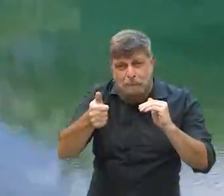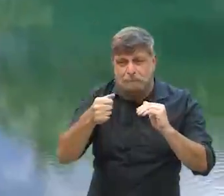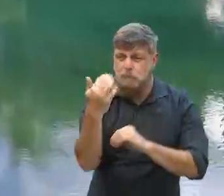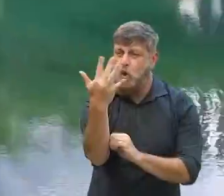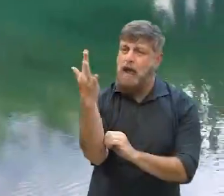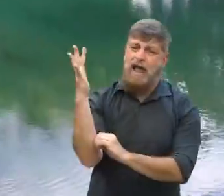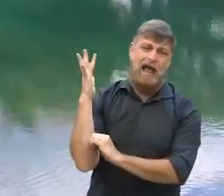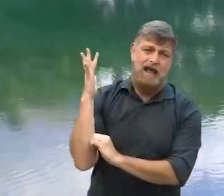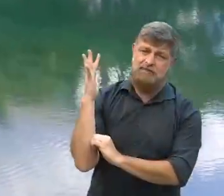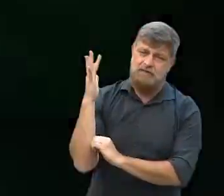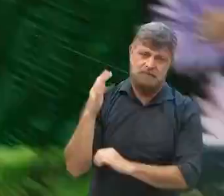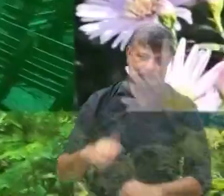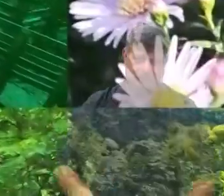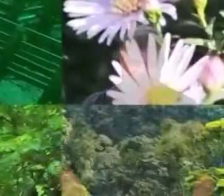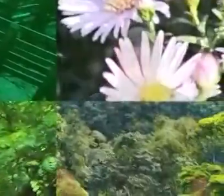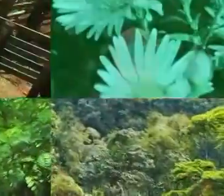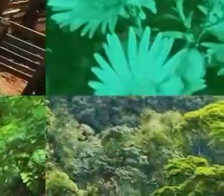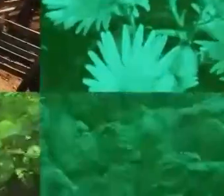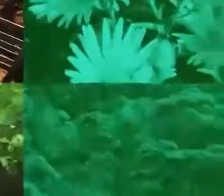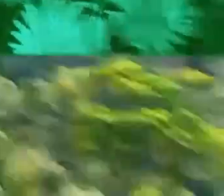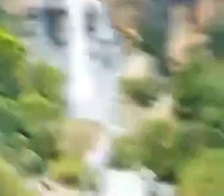cobertura vegetal nativa.